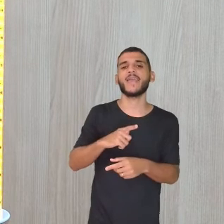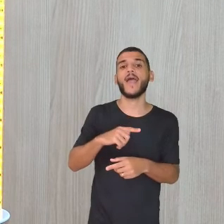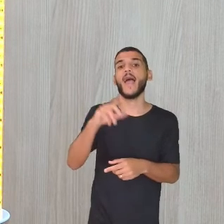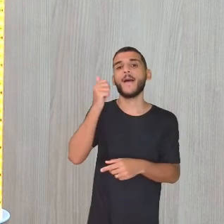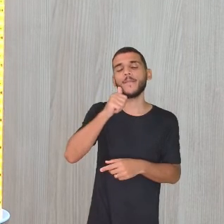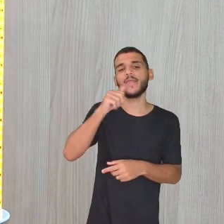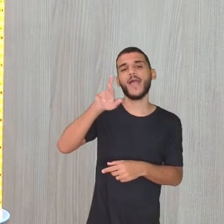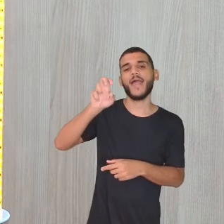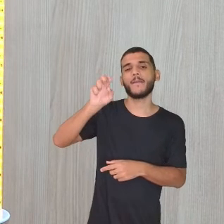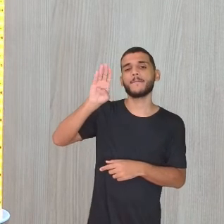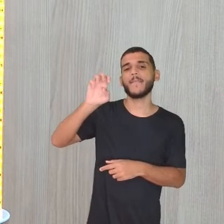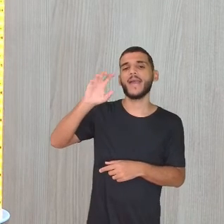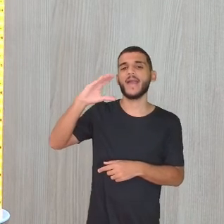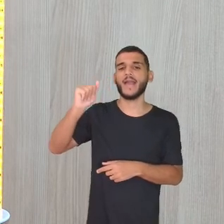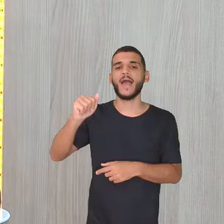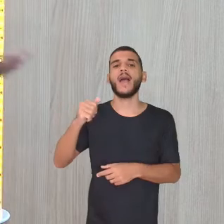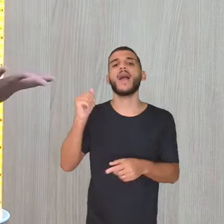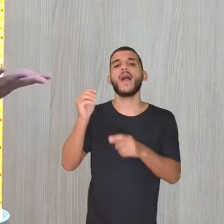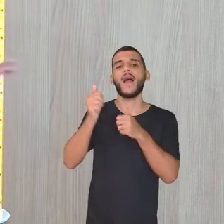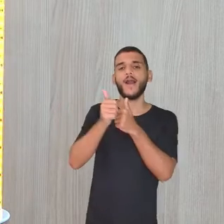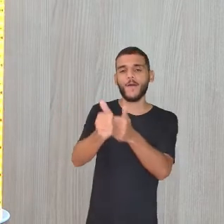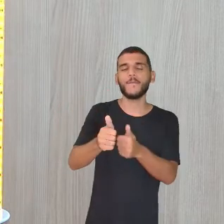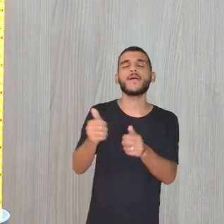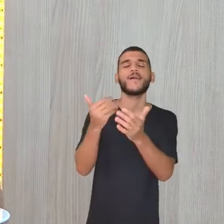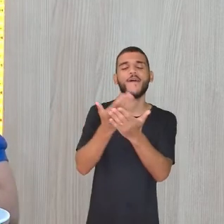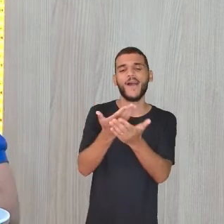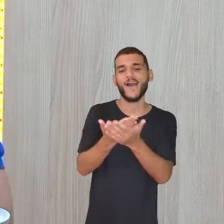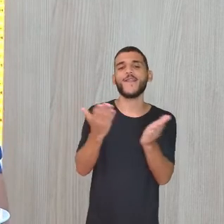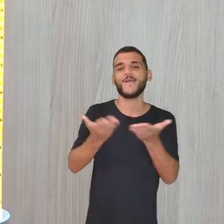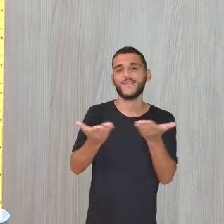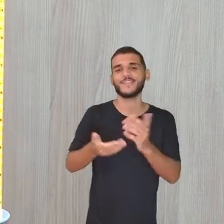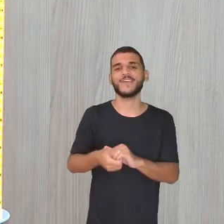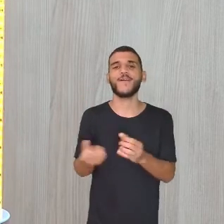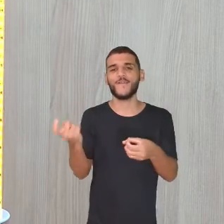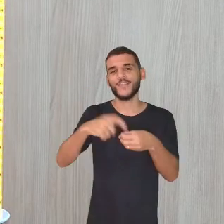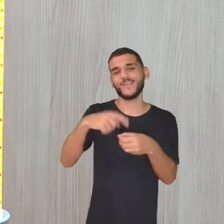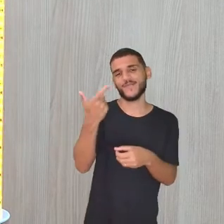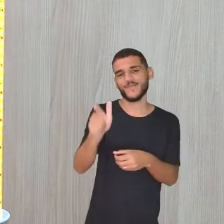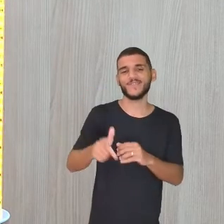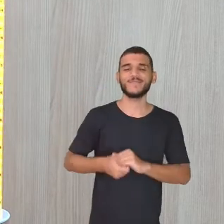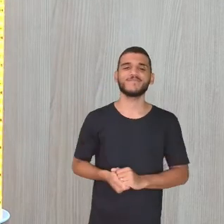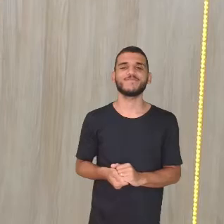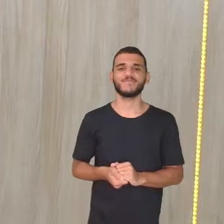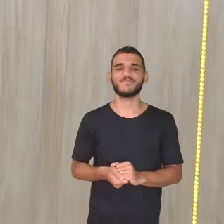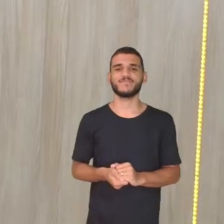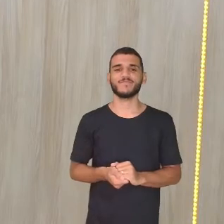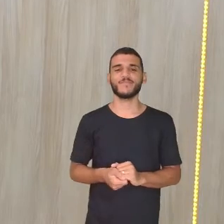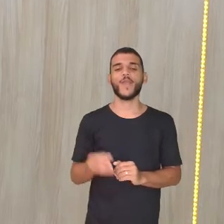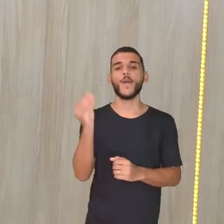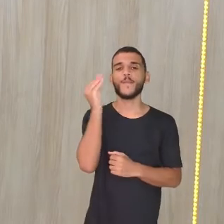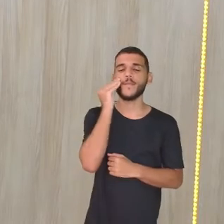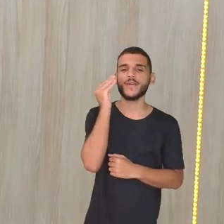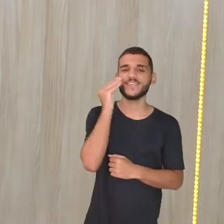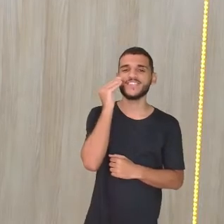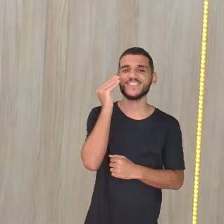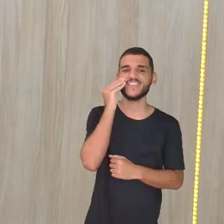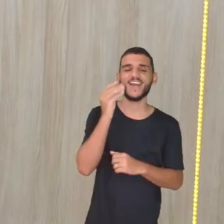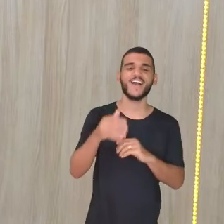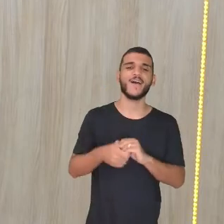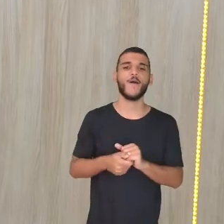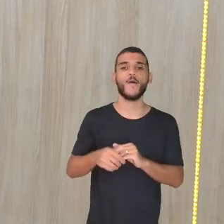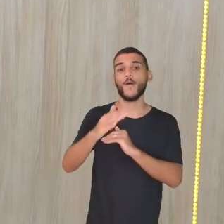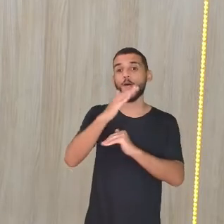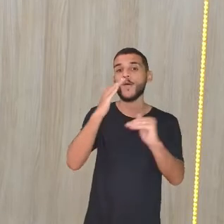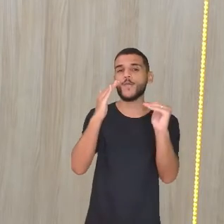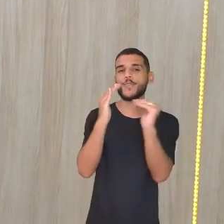aqui, inclusive no chat. E é isso, a gente volta um outro dia, um outro momento. Isso, beijão, Rebeca, e